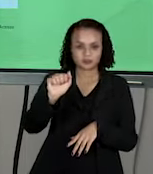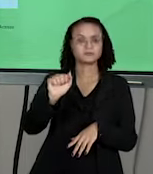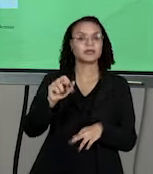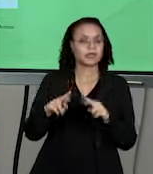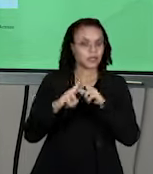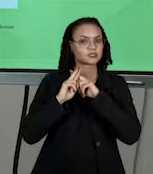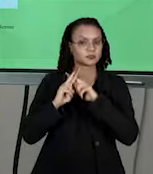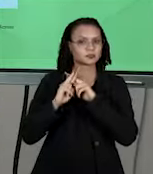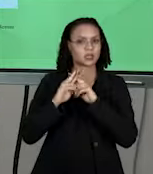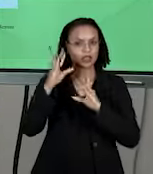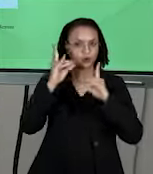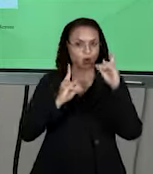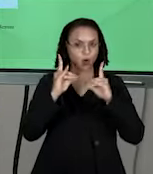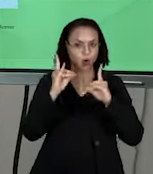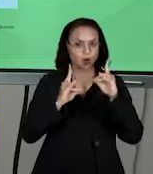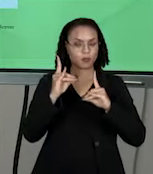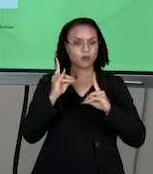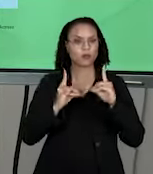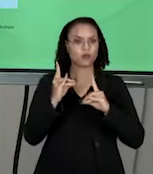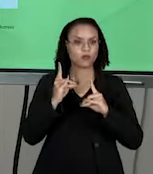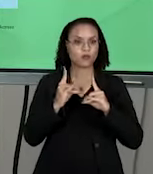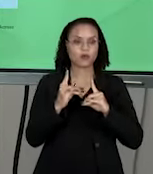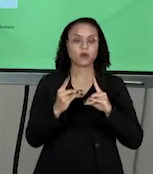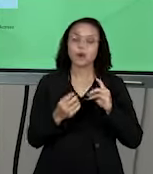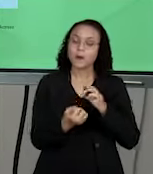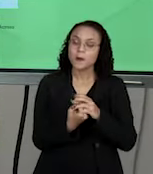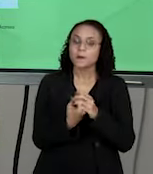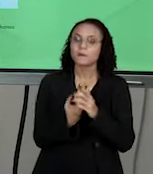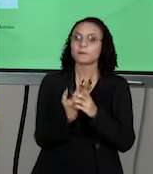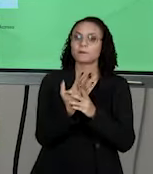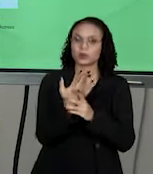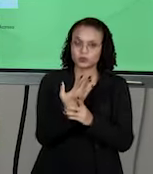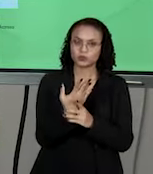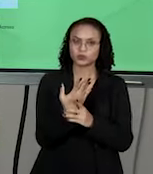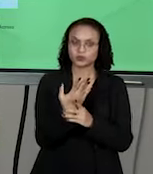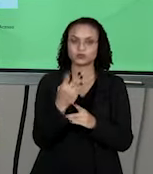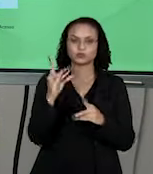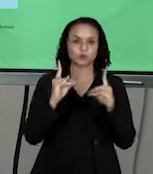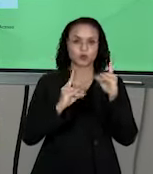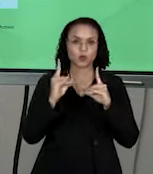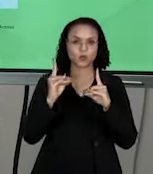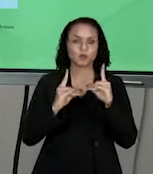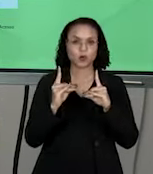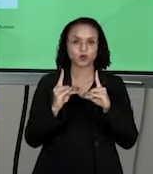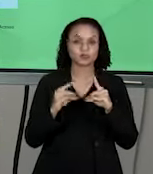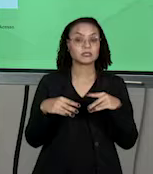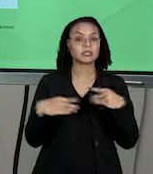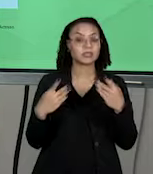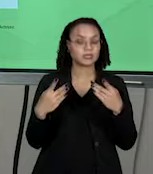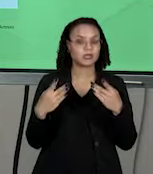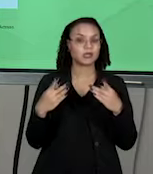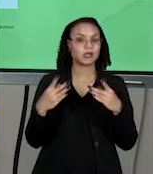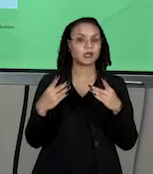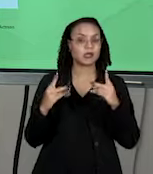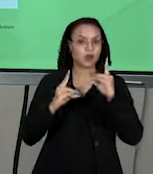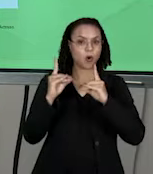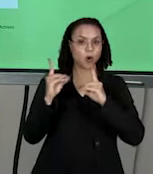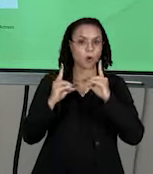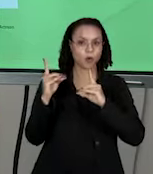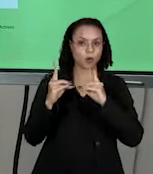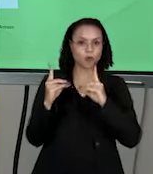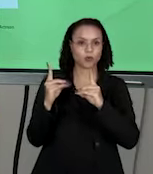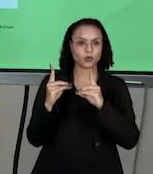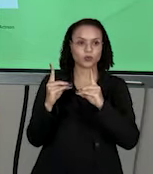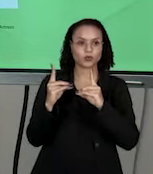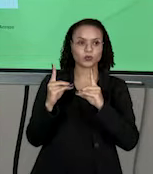ela produz, as células endócrinas irão produzir os hormônios e os produtos serão lançados